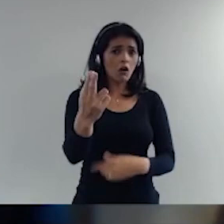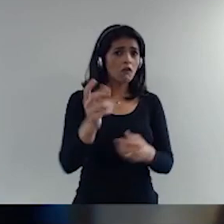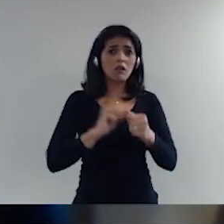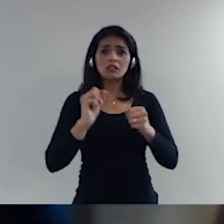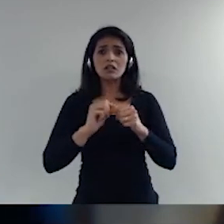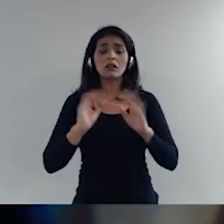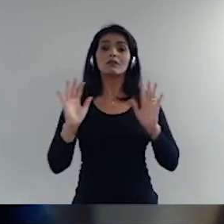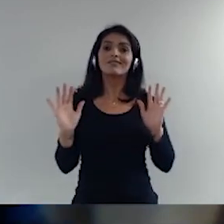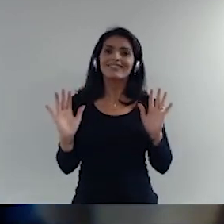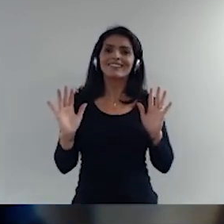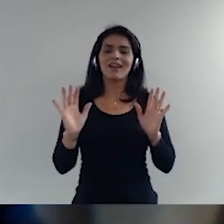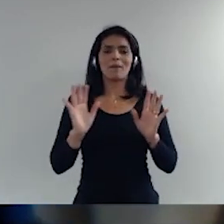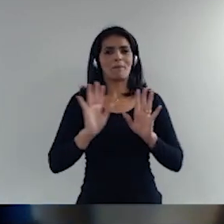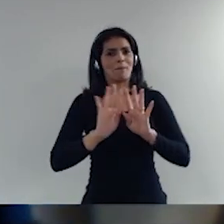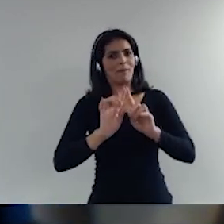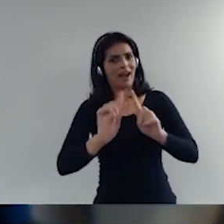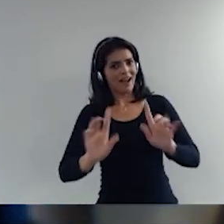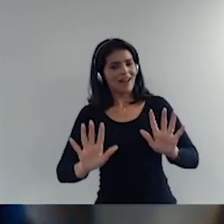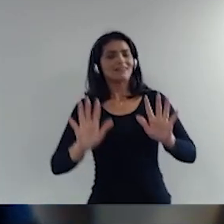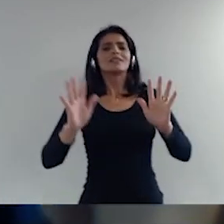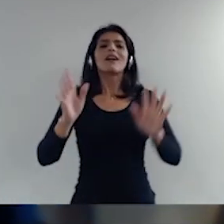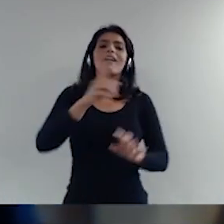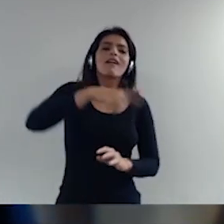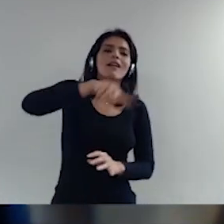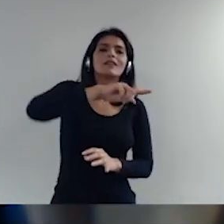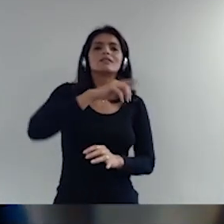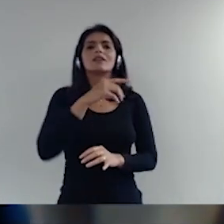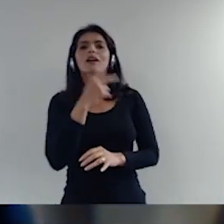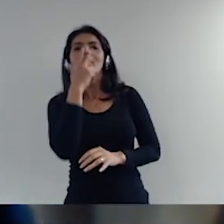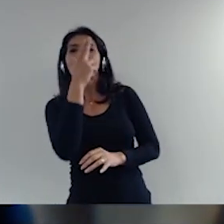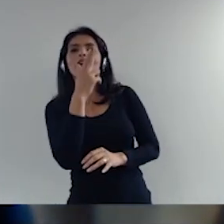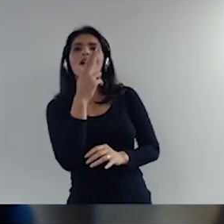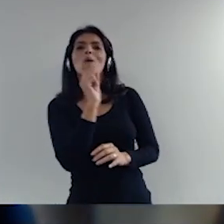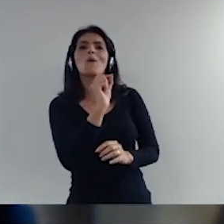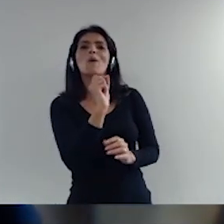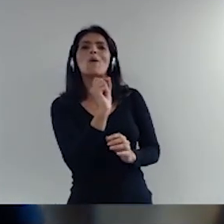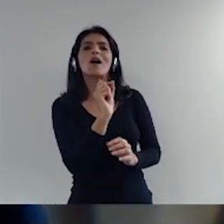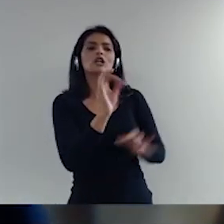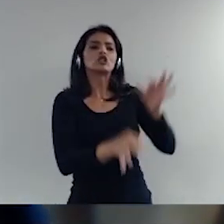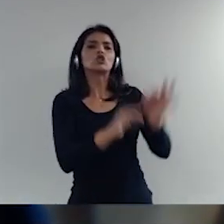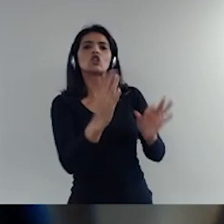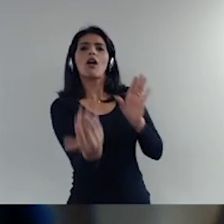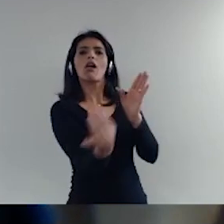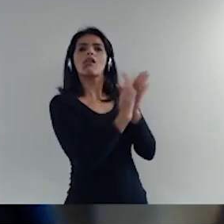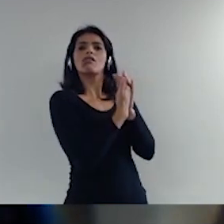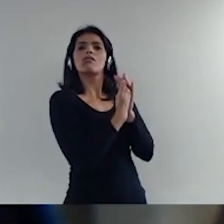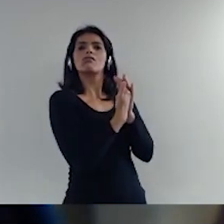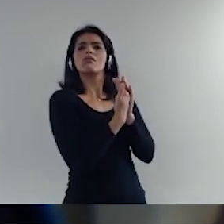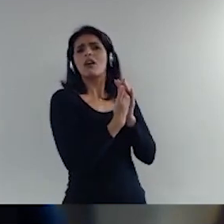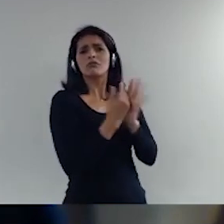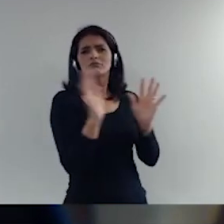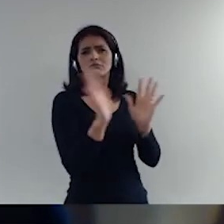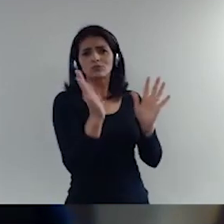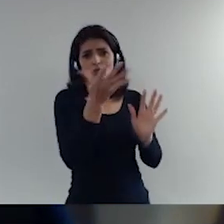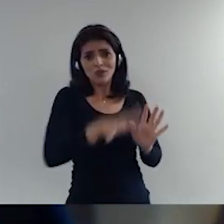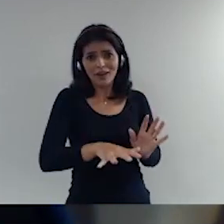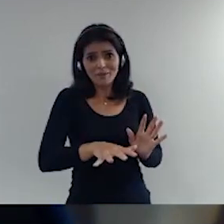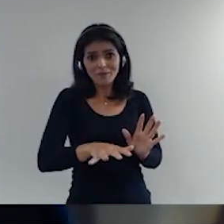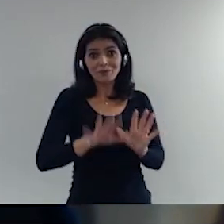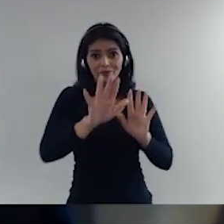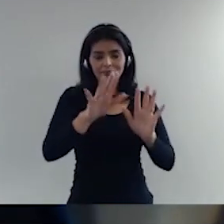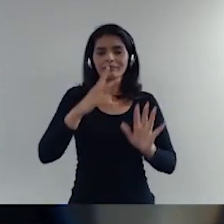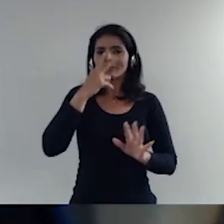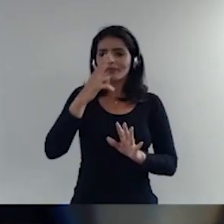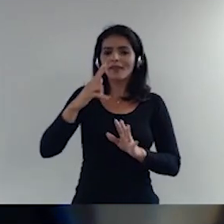voto, eu não posso ser questionado judicialmente. E aí a gente entra num círculo